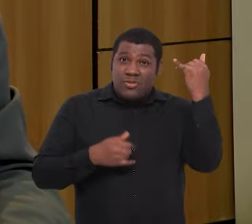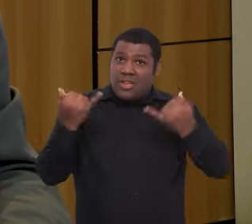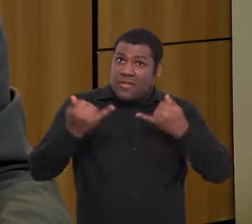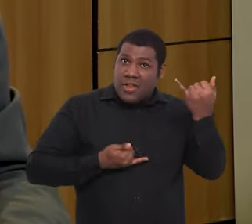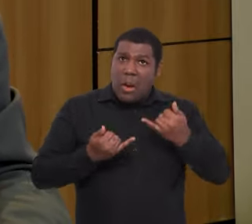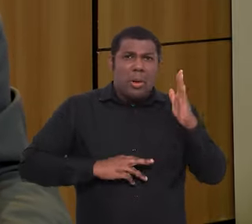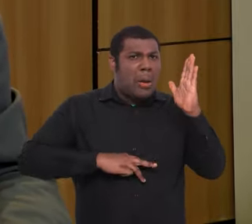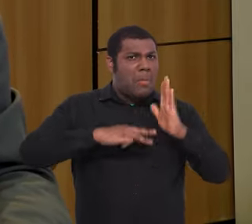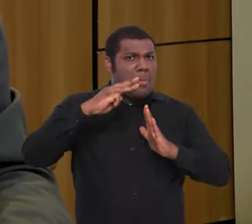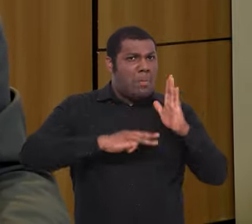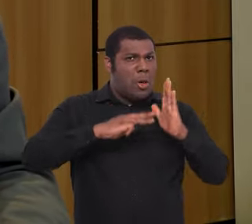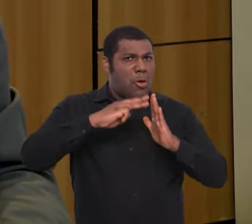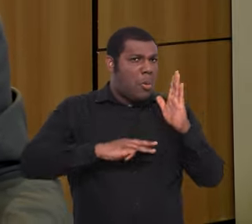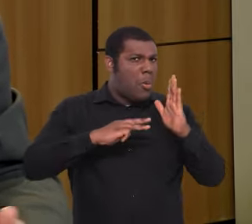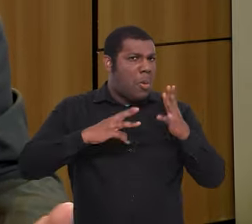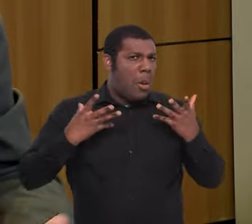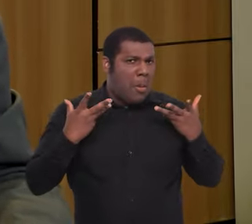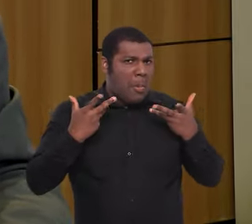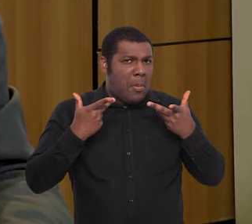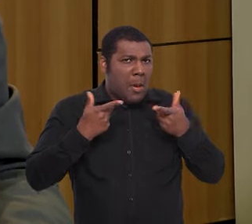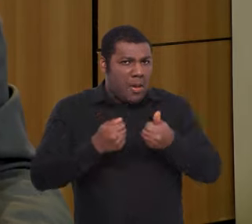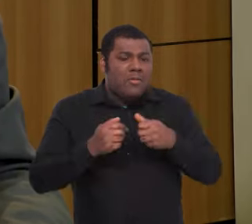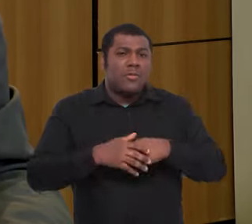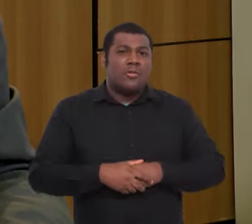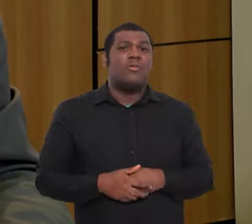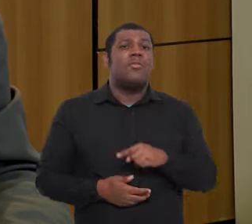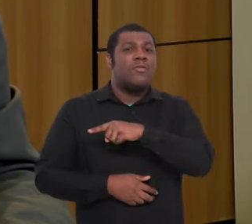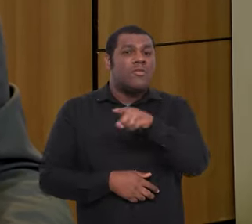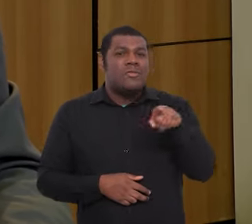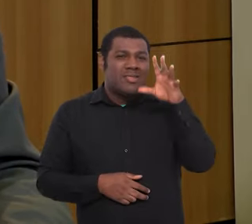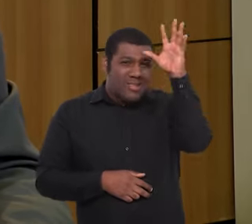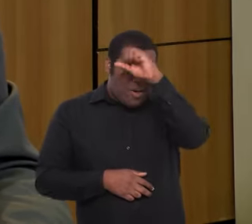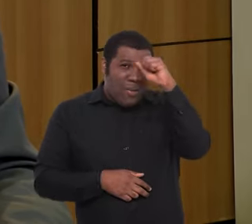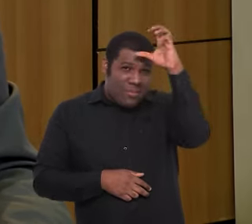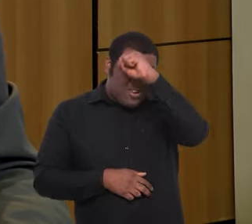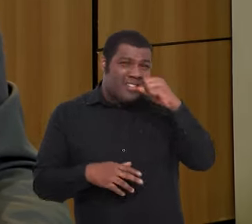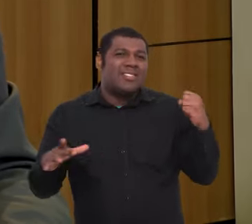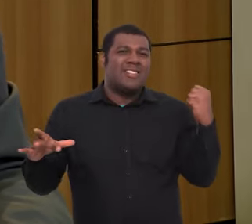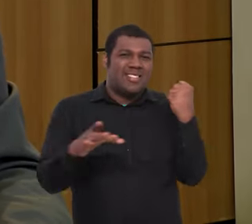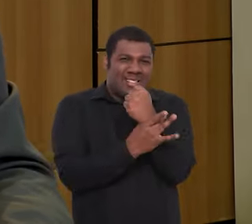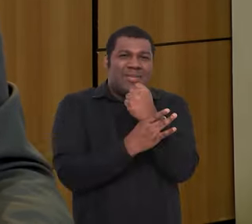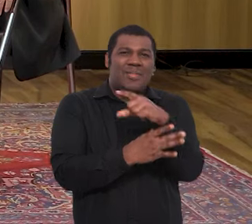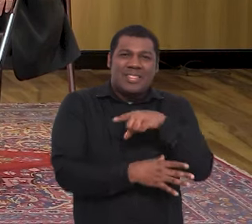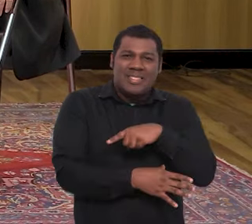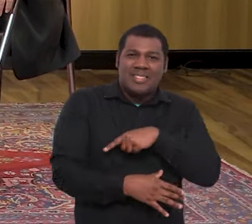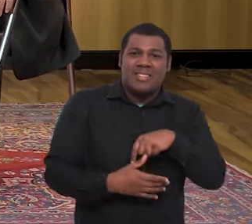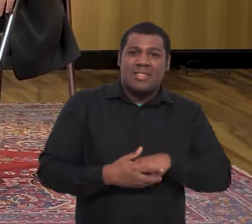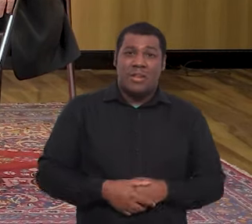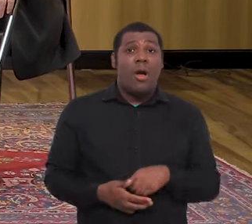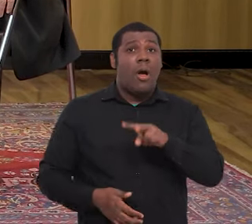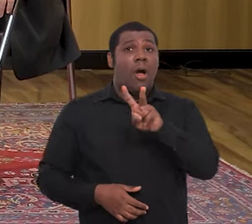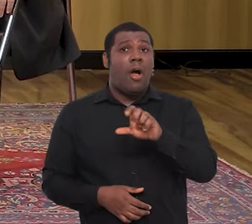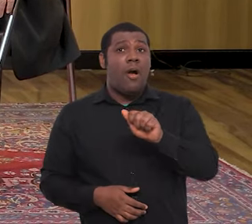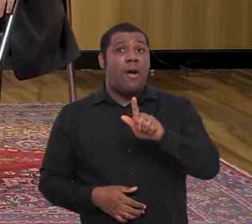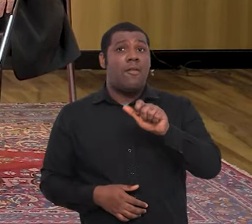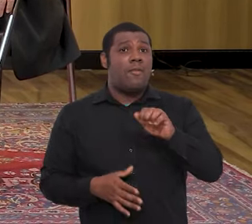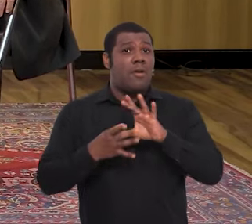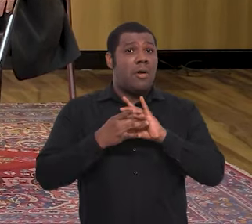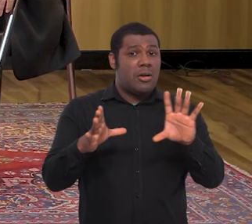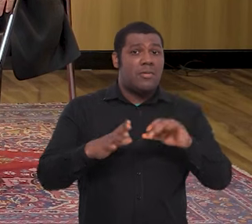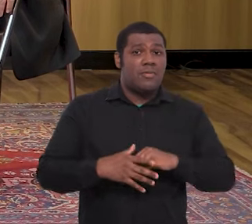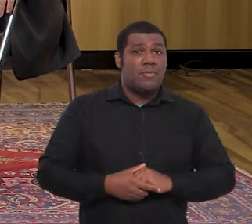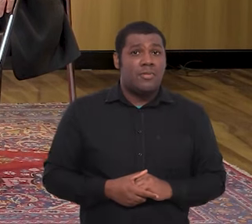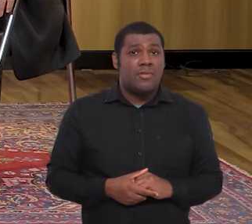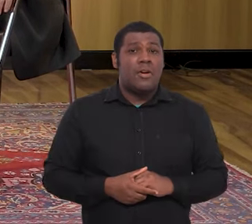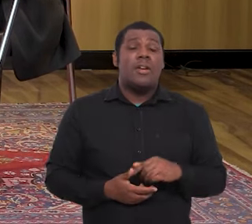metodologia fantástica enfim garante aí aprendizagem é importante saber inclusive Que Há vagas abertas